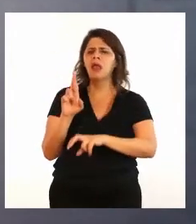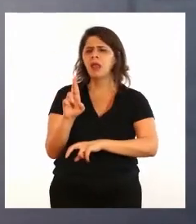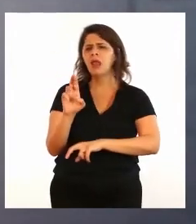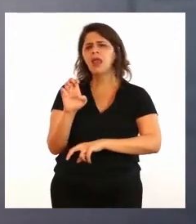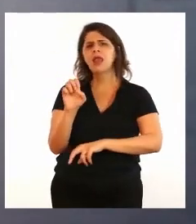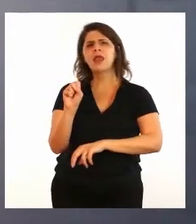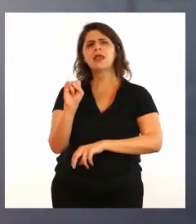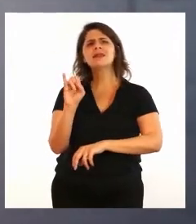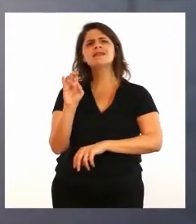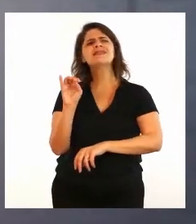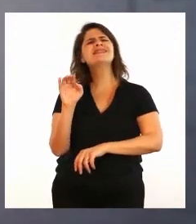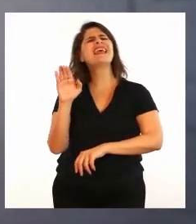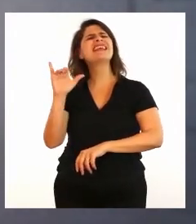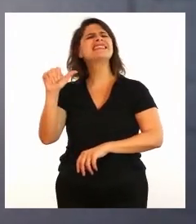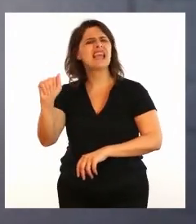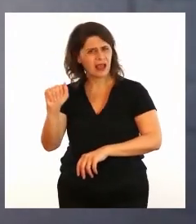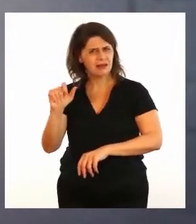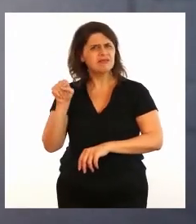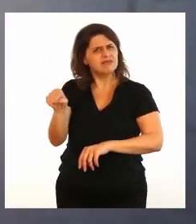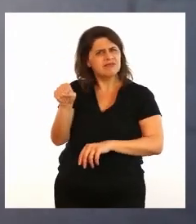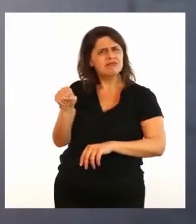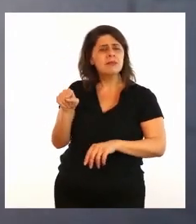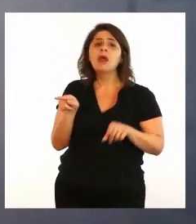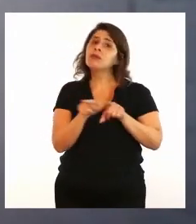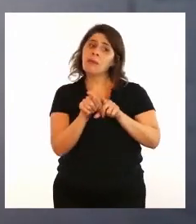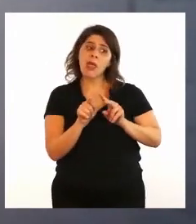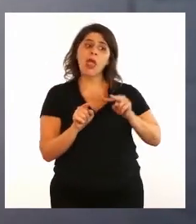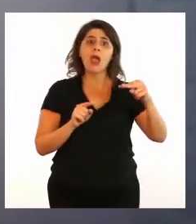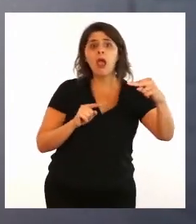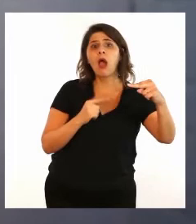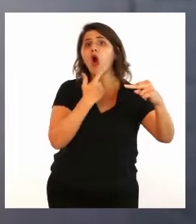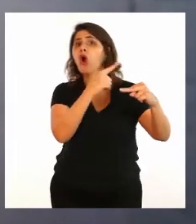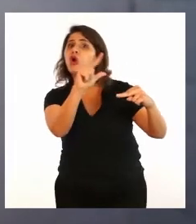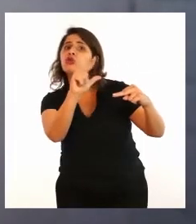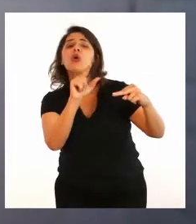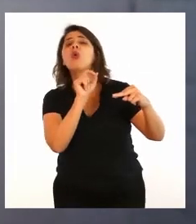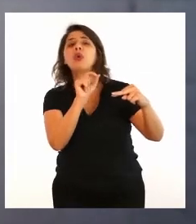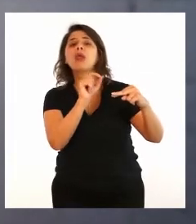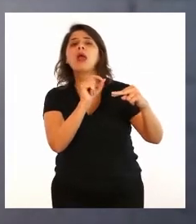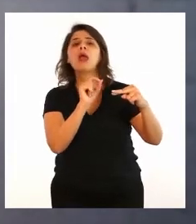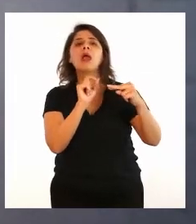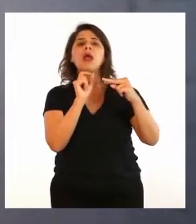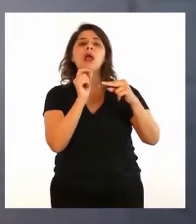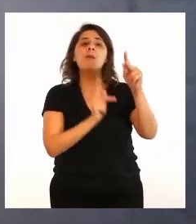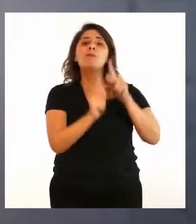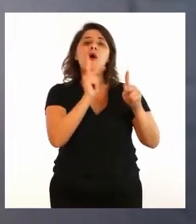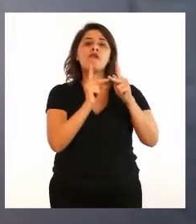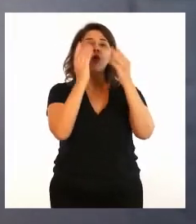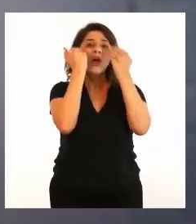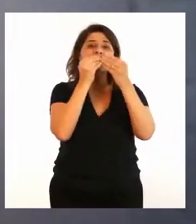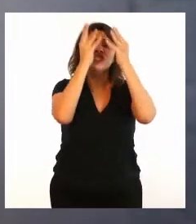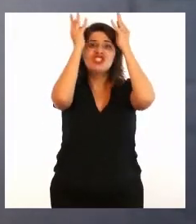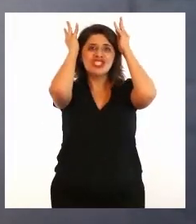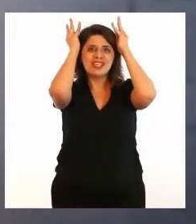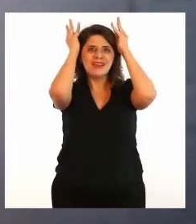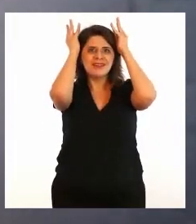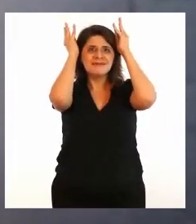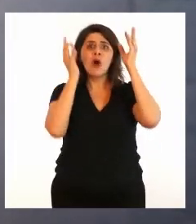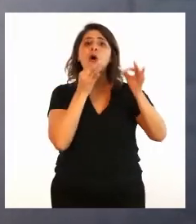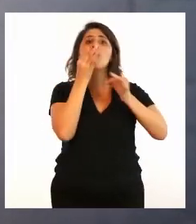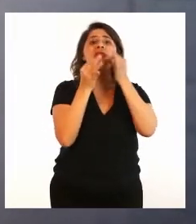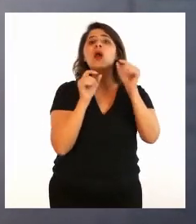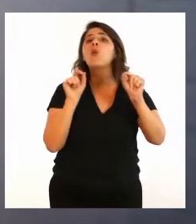que a voz que o conhecimento ancestral dos povos indígenas teria a dizer sobre resistência. E de ouvir o que a voz